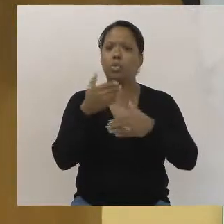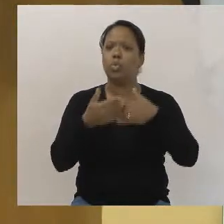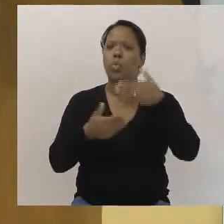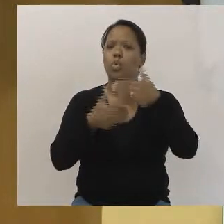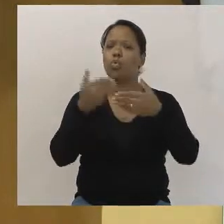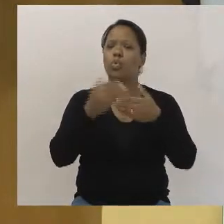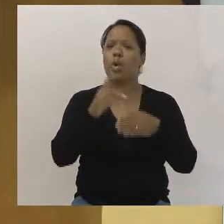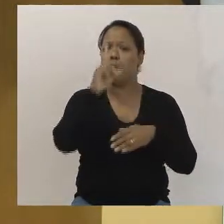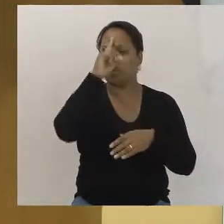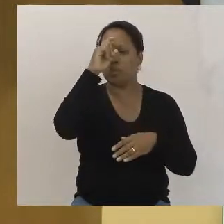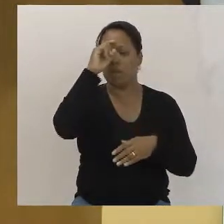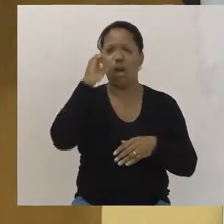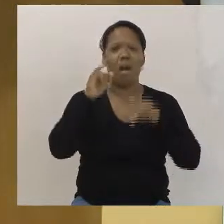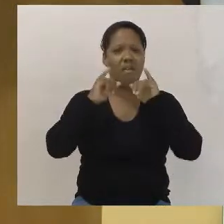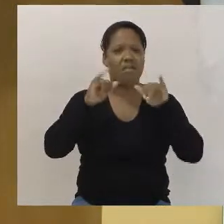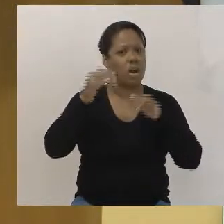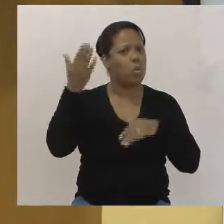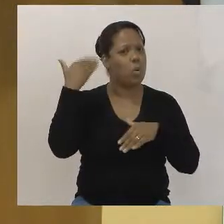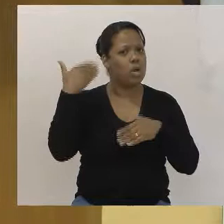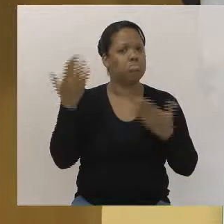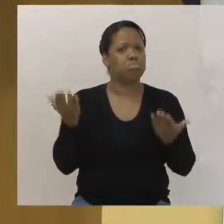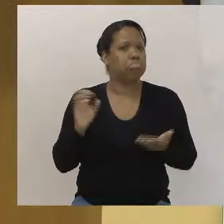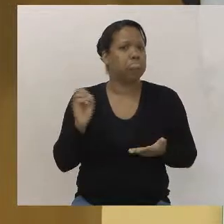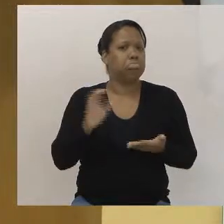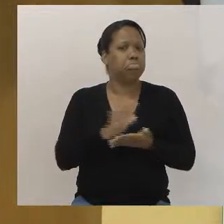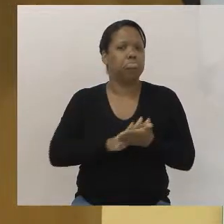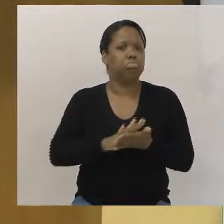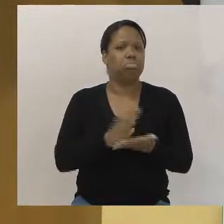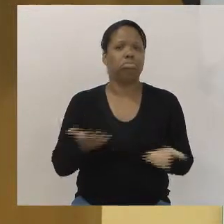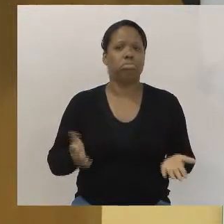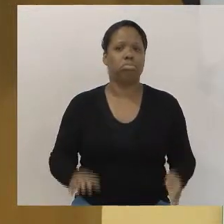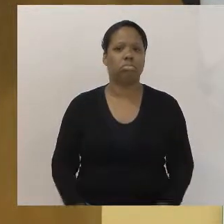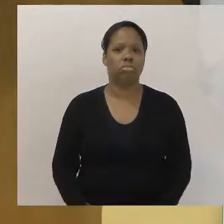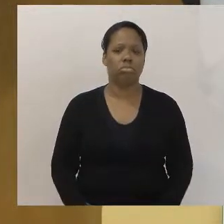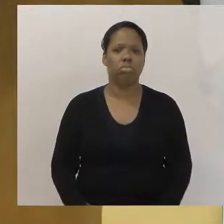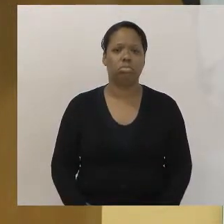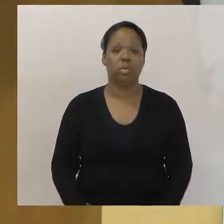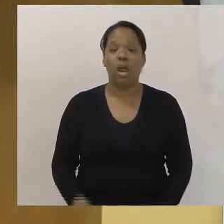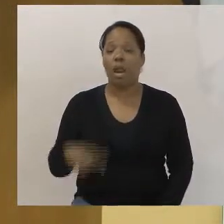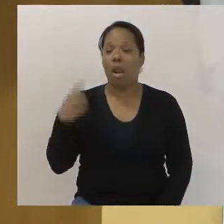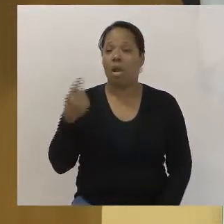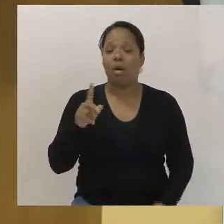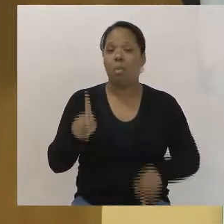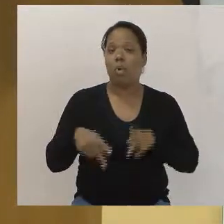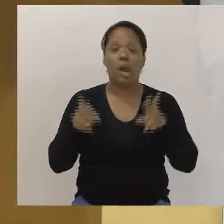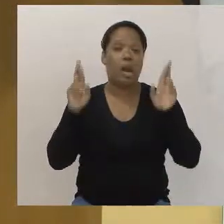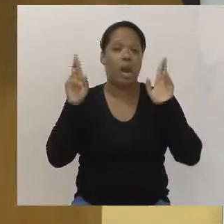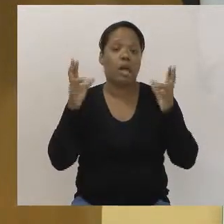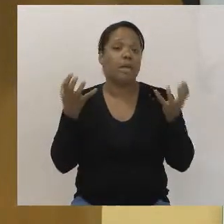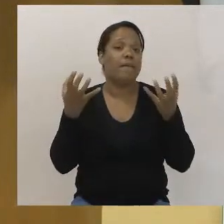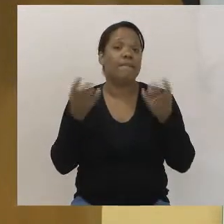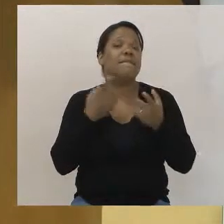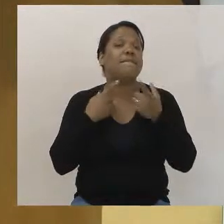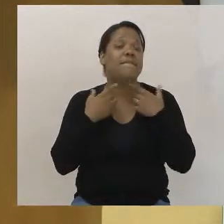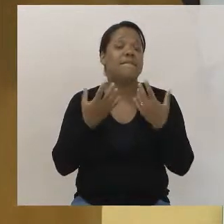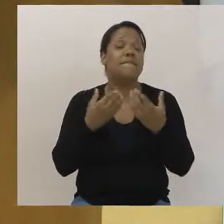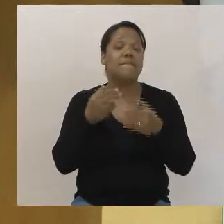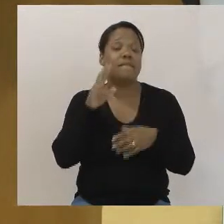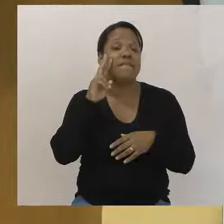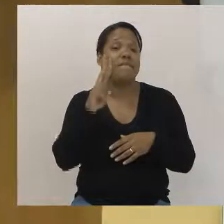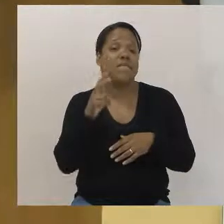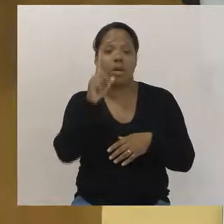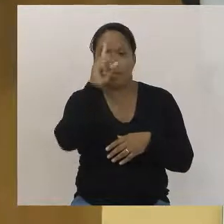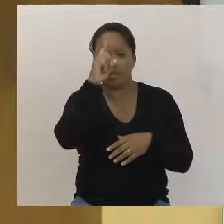estância anunciou nessa cidade que tanto se criou expectativa nas pessoas de que o